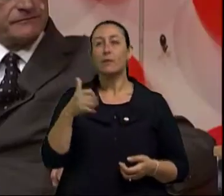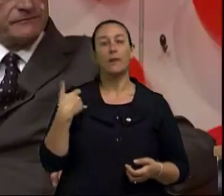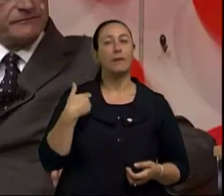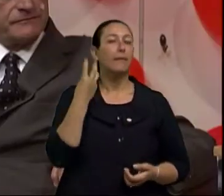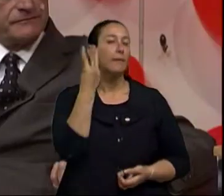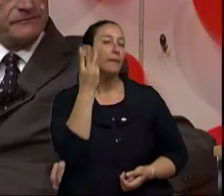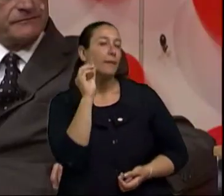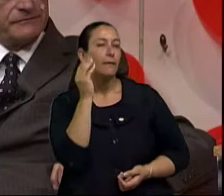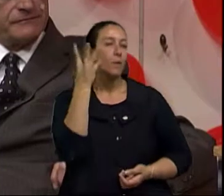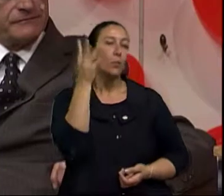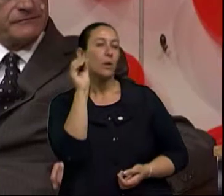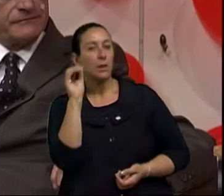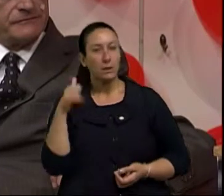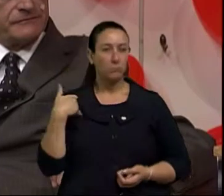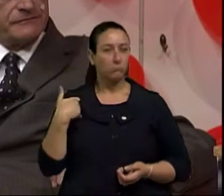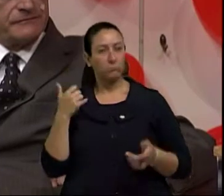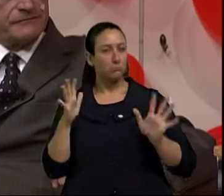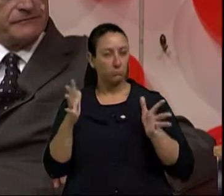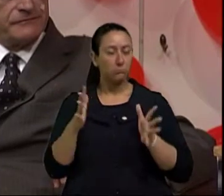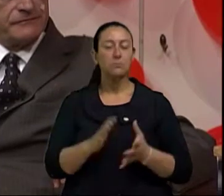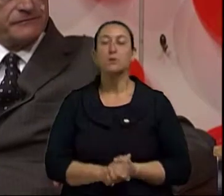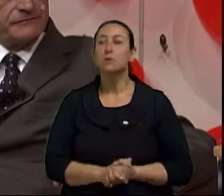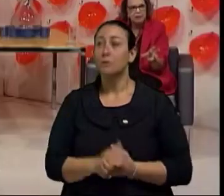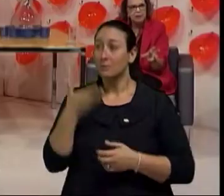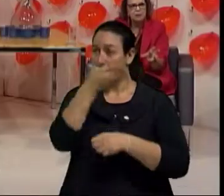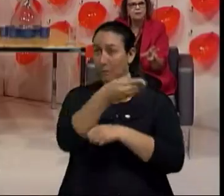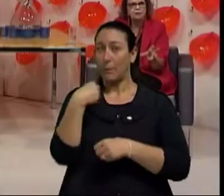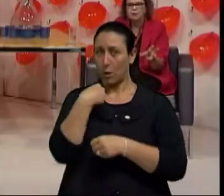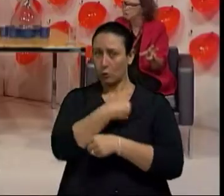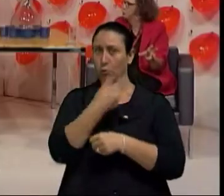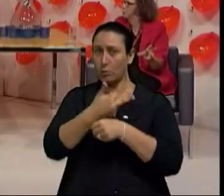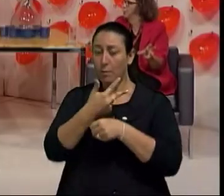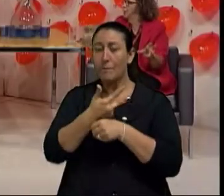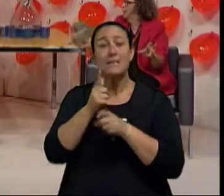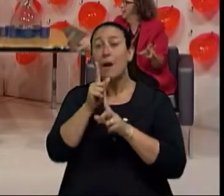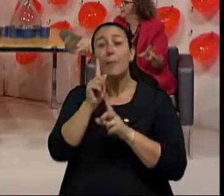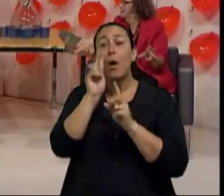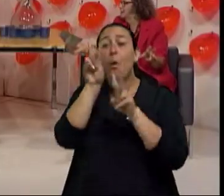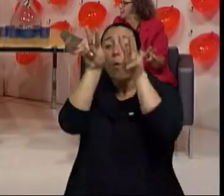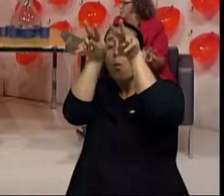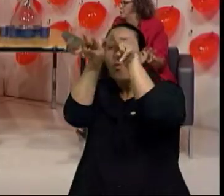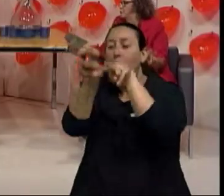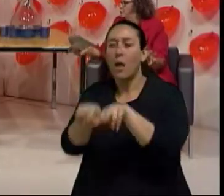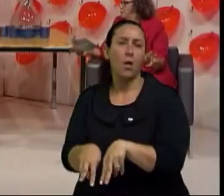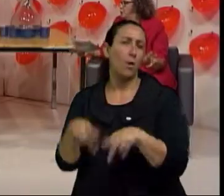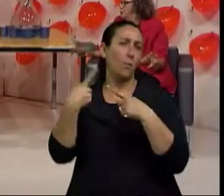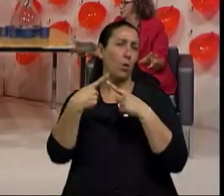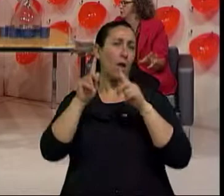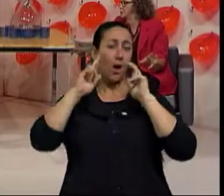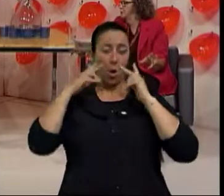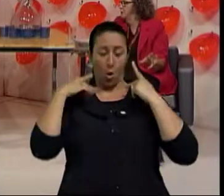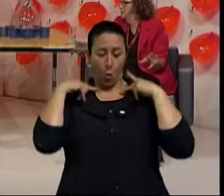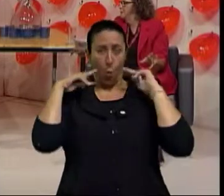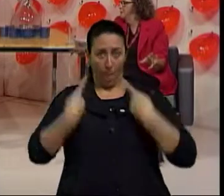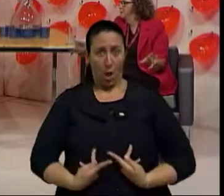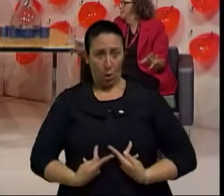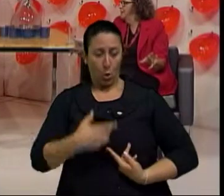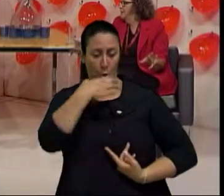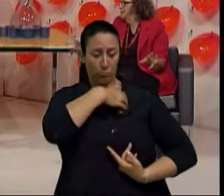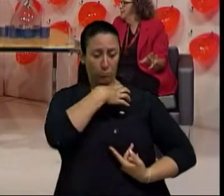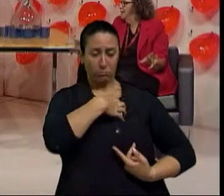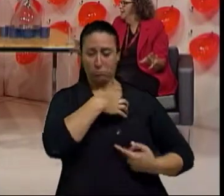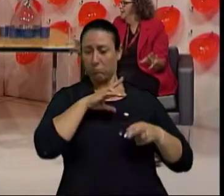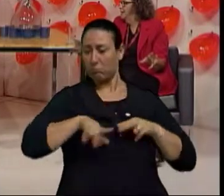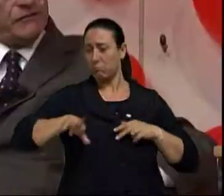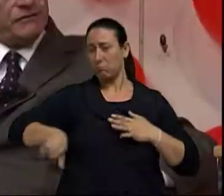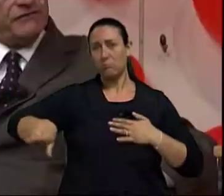30 anos para ir no geriatra, para avaliar aquele indivíduo, porque cada ser humano é diferente do outro, né, doutor?